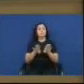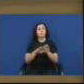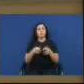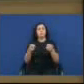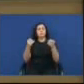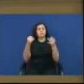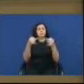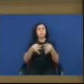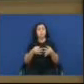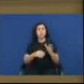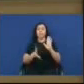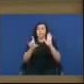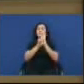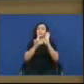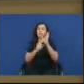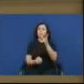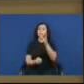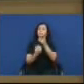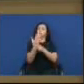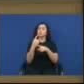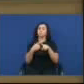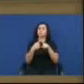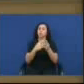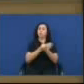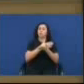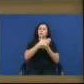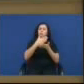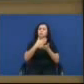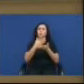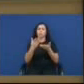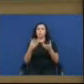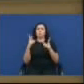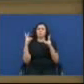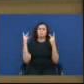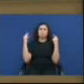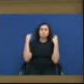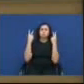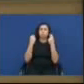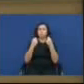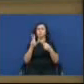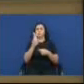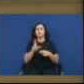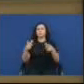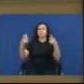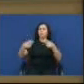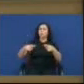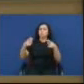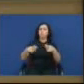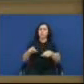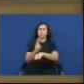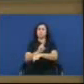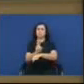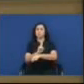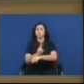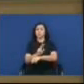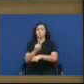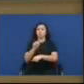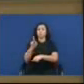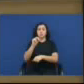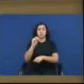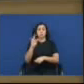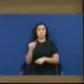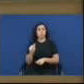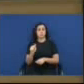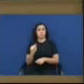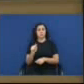eu fiz essa lei justamente porque na época começou um zum que seria colocado uma base da segurança aí na Gruta. Então,